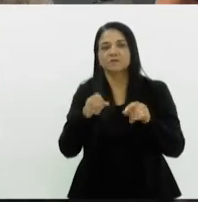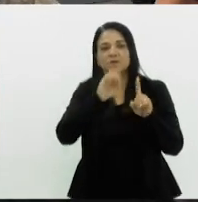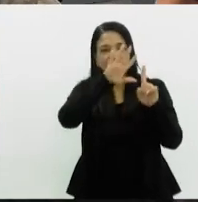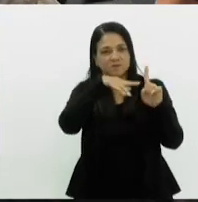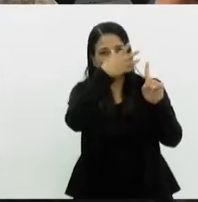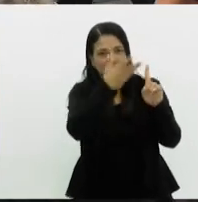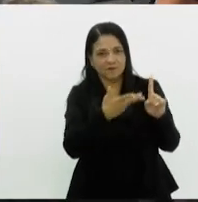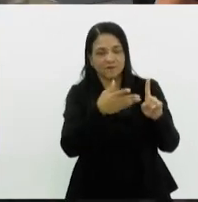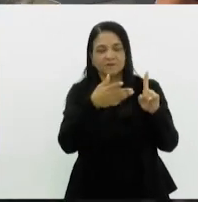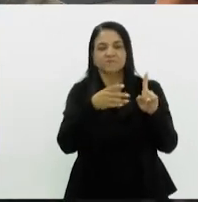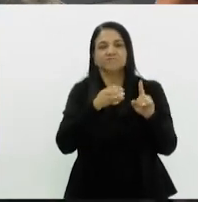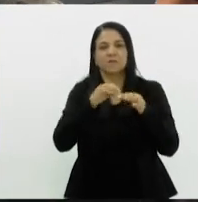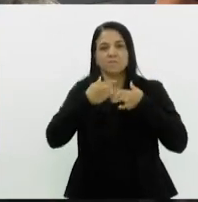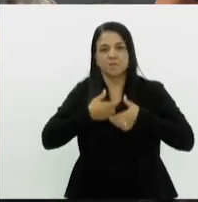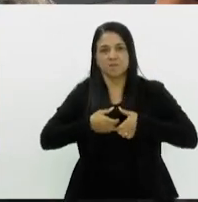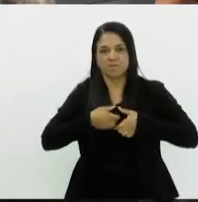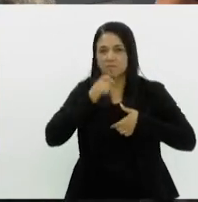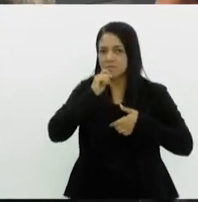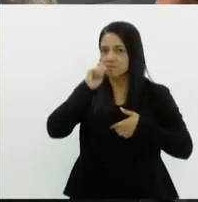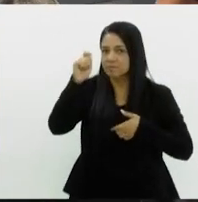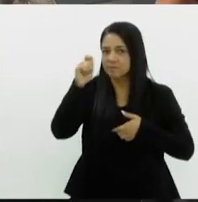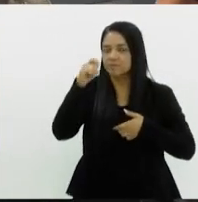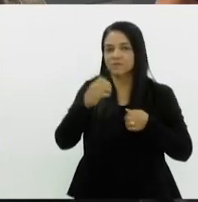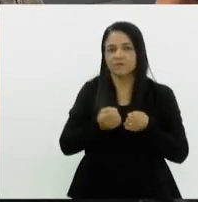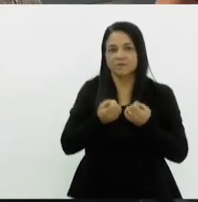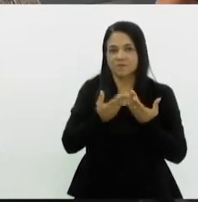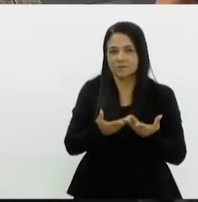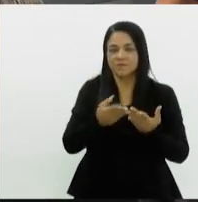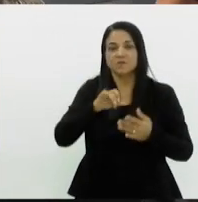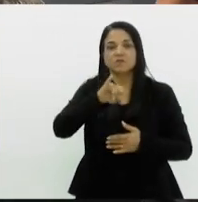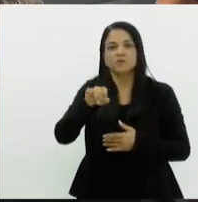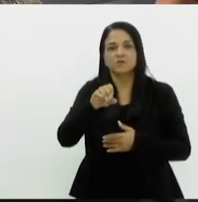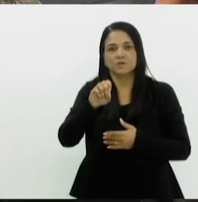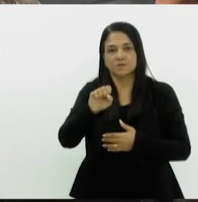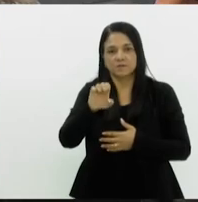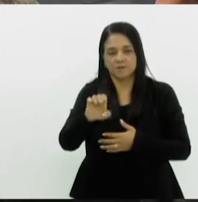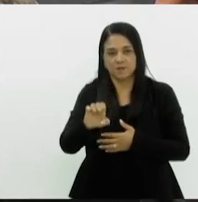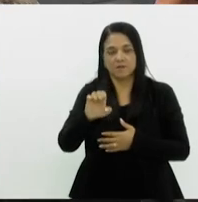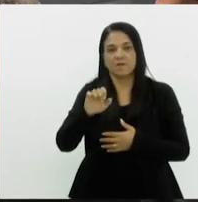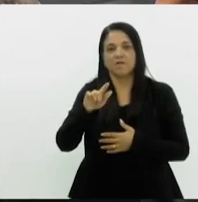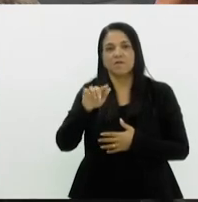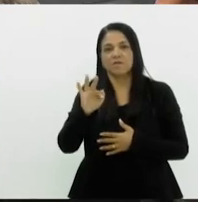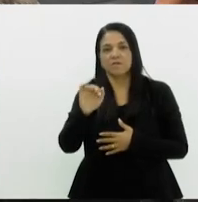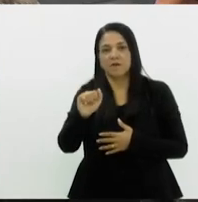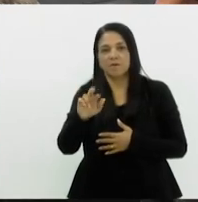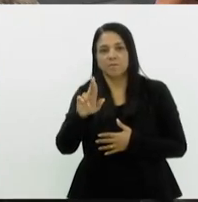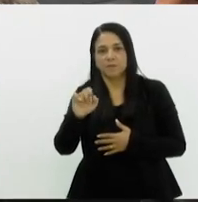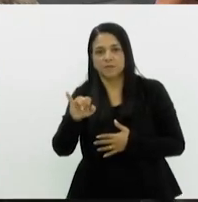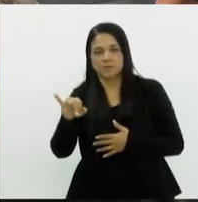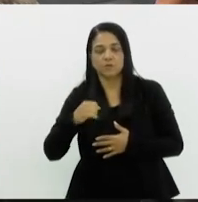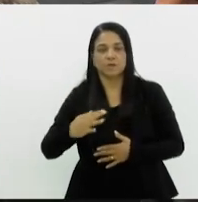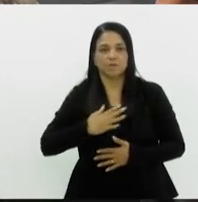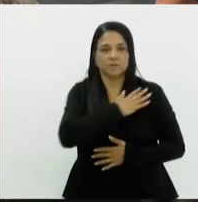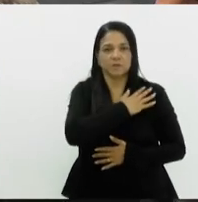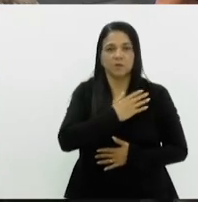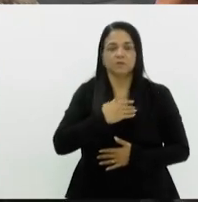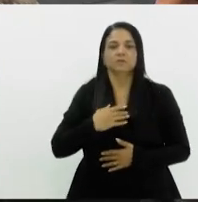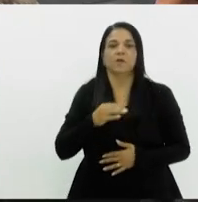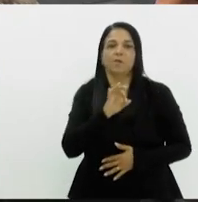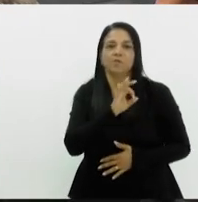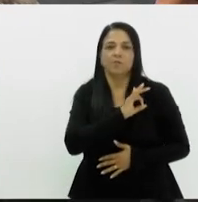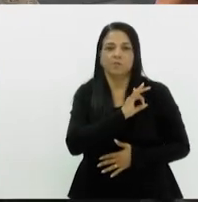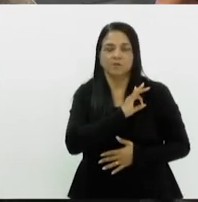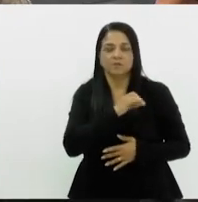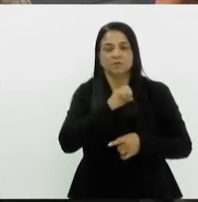solene para entrega de medalha Tiradentes ao senhor José Fabrício Mouzinho de Almeida, capitão da Polícia do Estado do Rio de Janeiro.